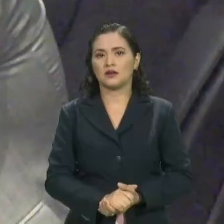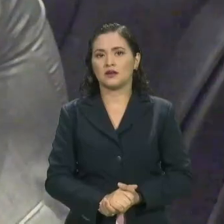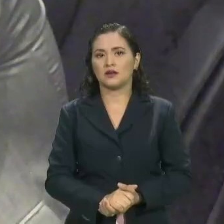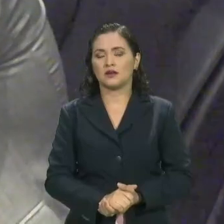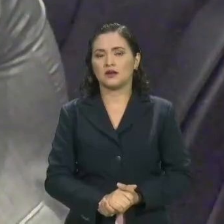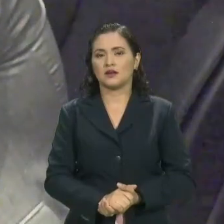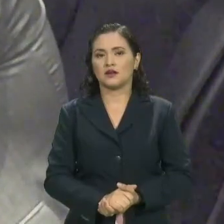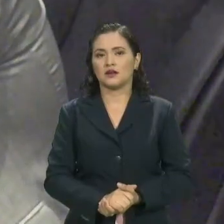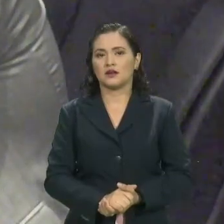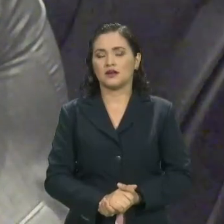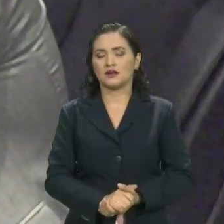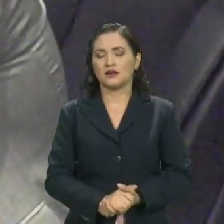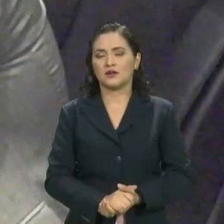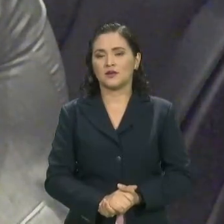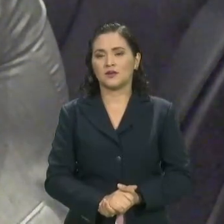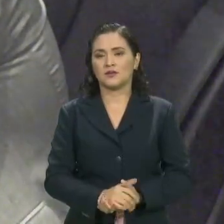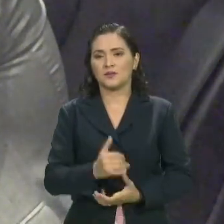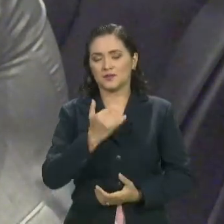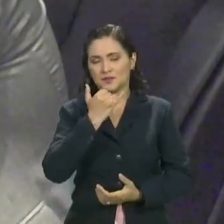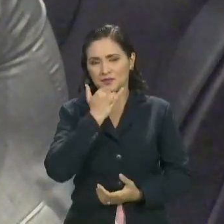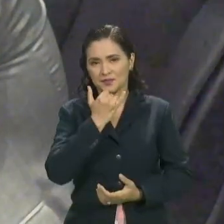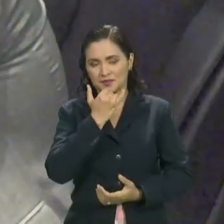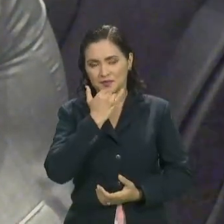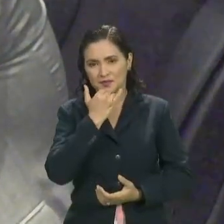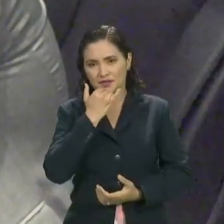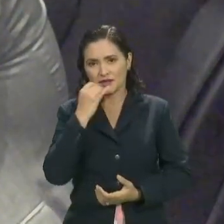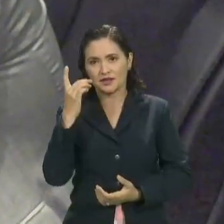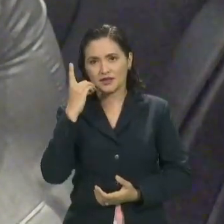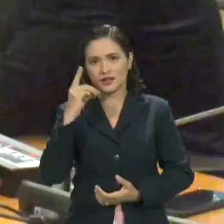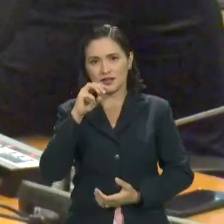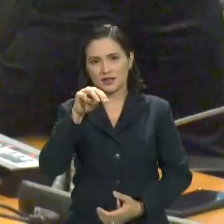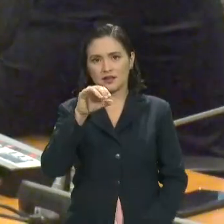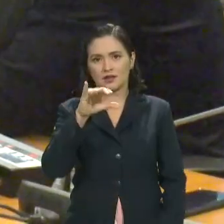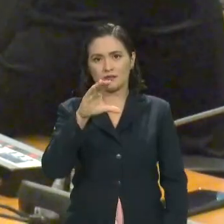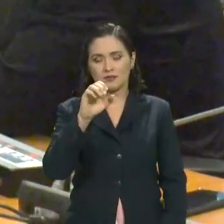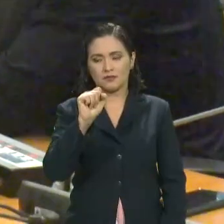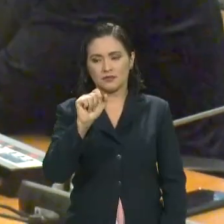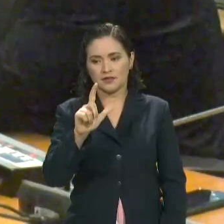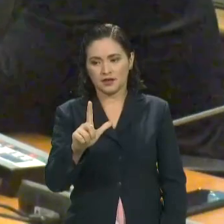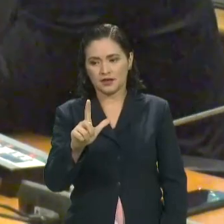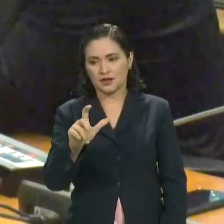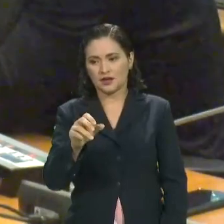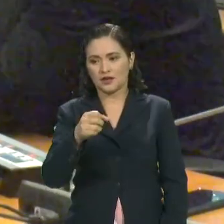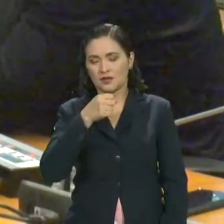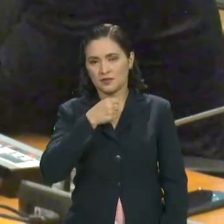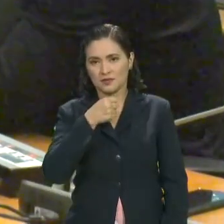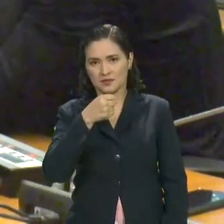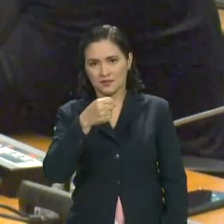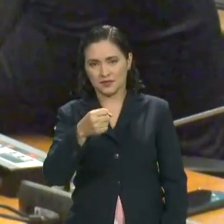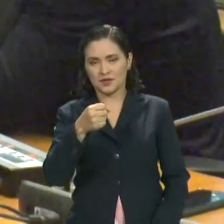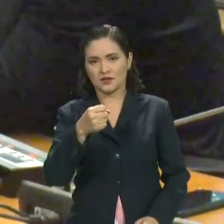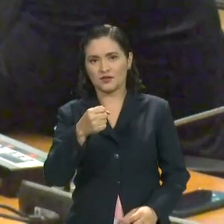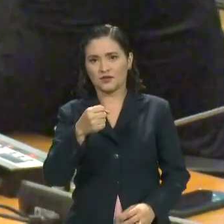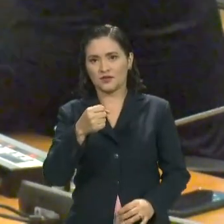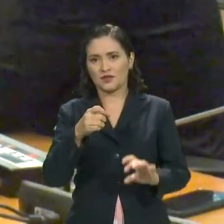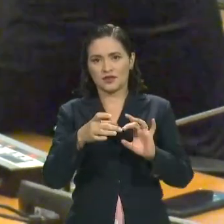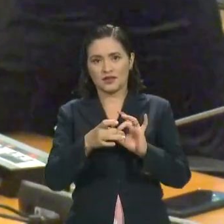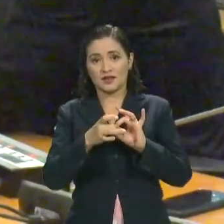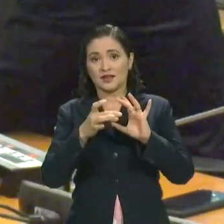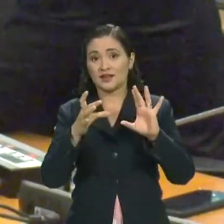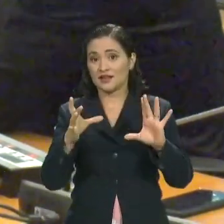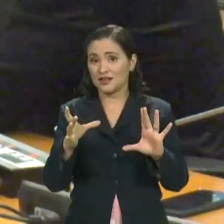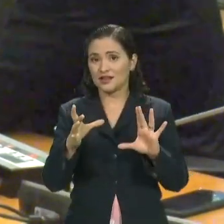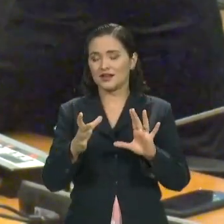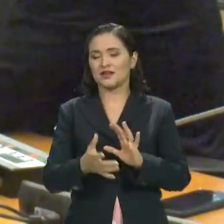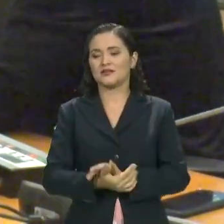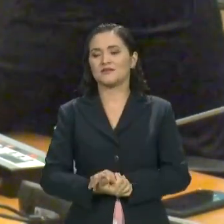Deputado César, só um instante. Deputado Amicão, o microfone de Vossa Excelência, que está participando remotamente, está ligado. peço-lhe